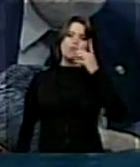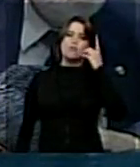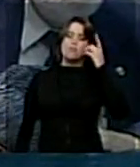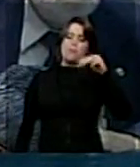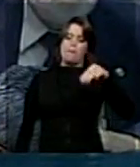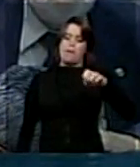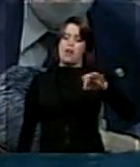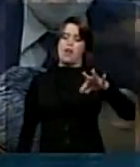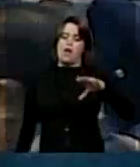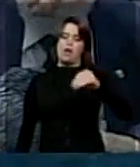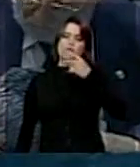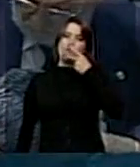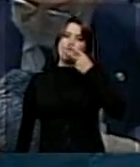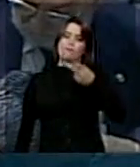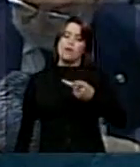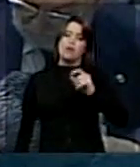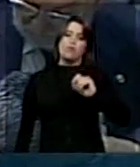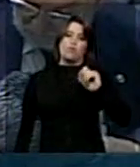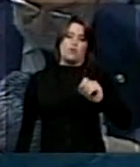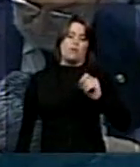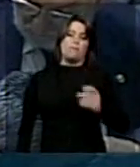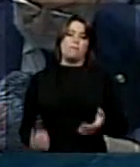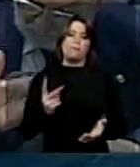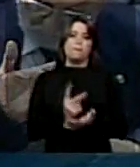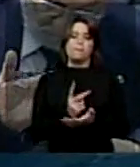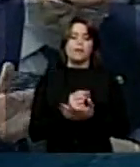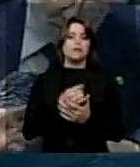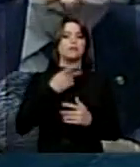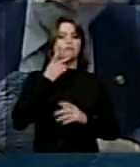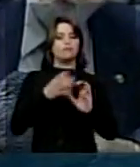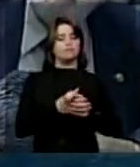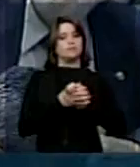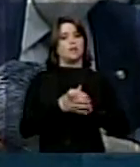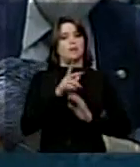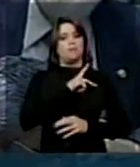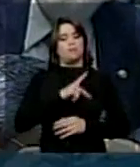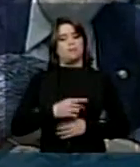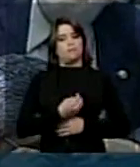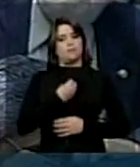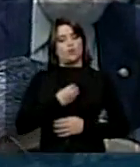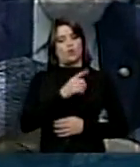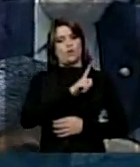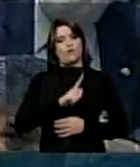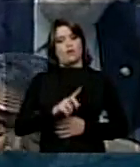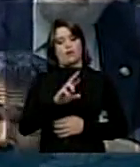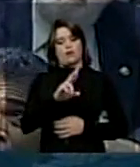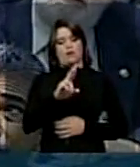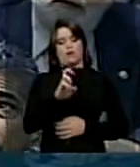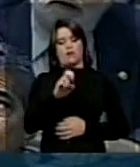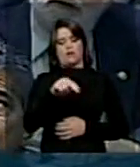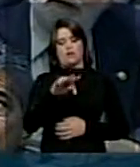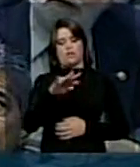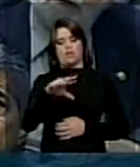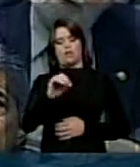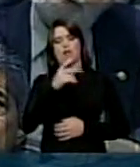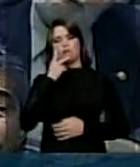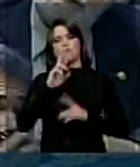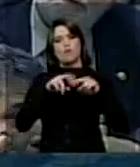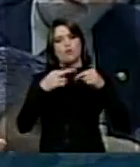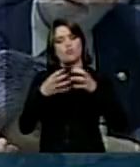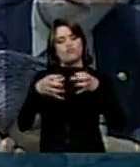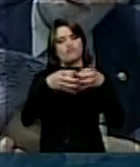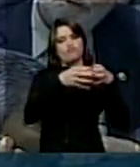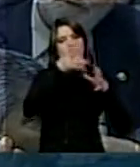Manato e fazer coro a ele, apesar de saudar a presença do nosso governador Renato, que está lá no Senado e agora em reunião com